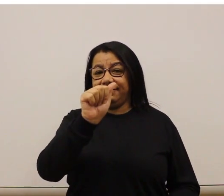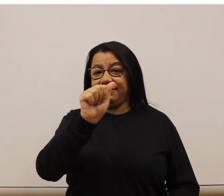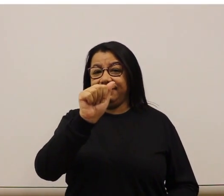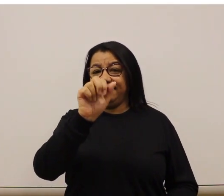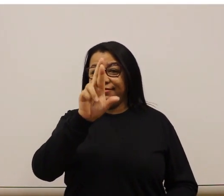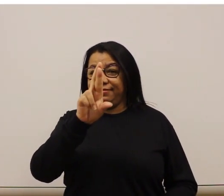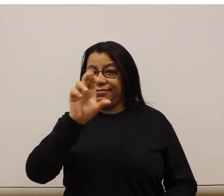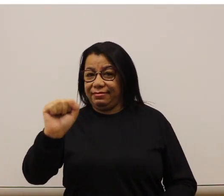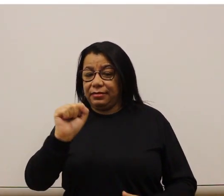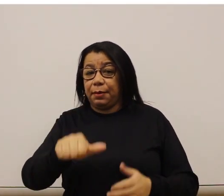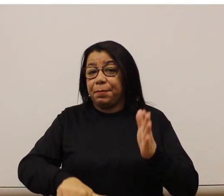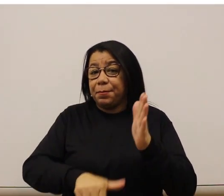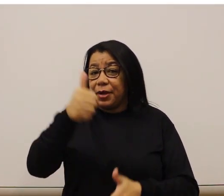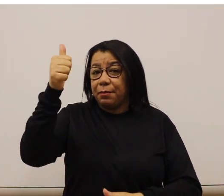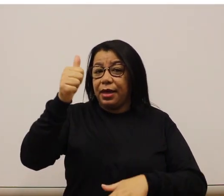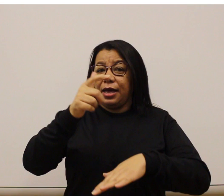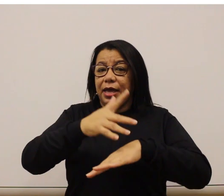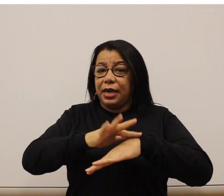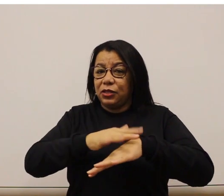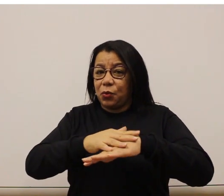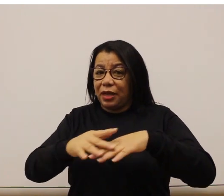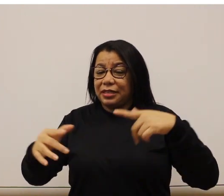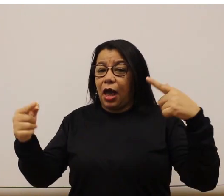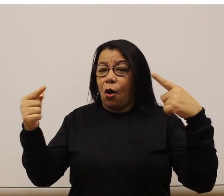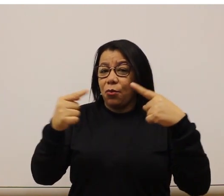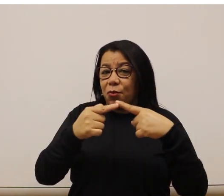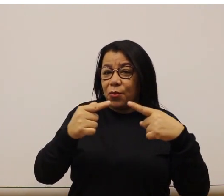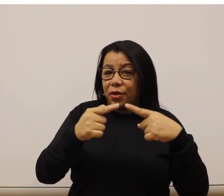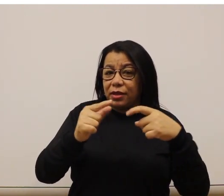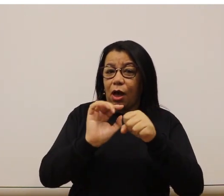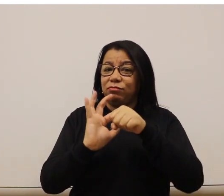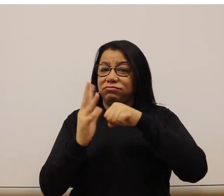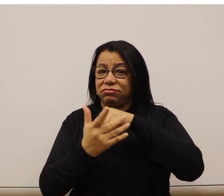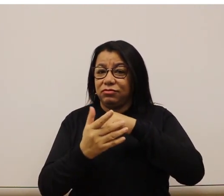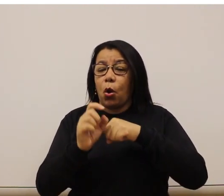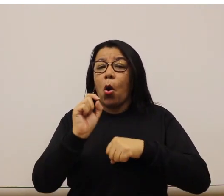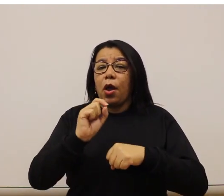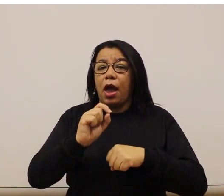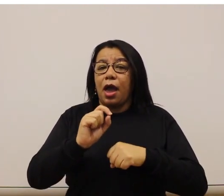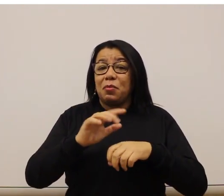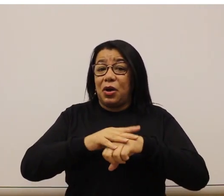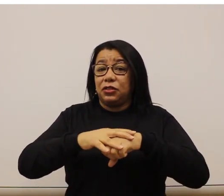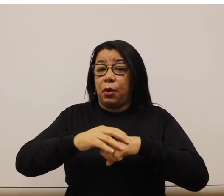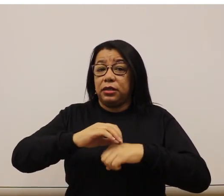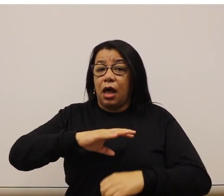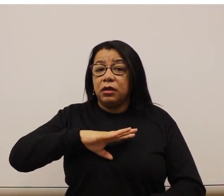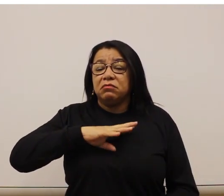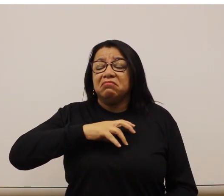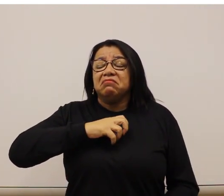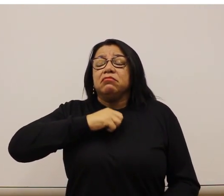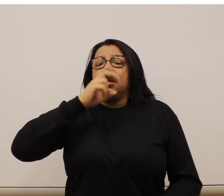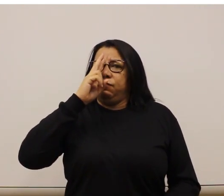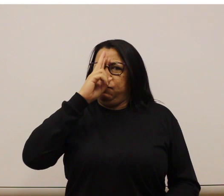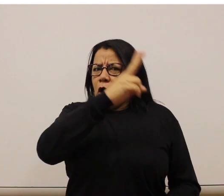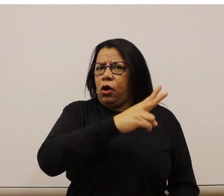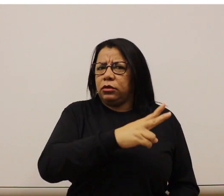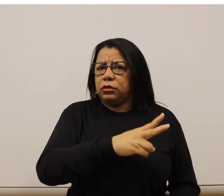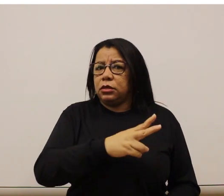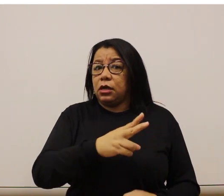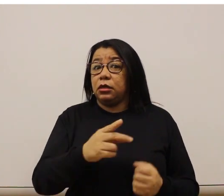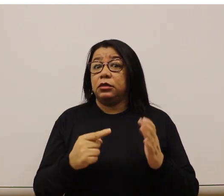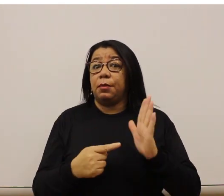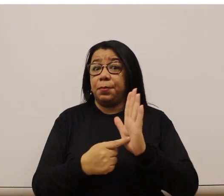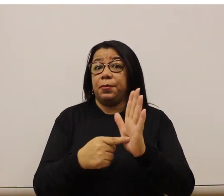SARS. Primeira doença originária do coronavírus. É uma síndrome respiratória aguda severa.